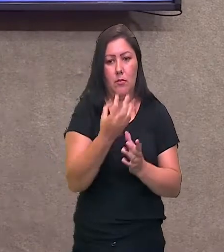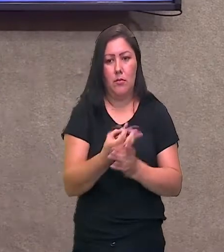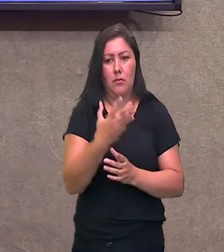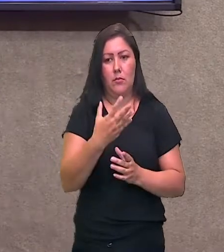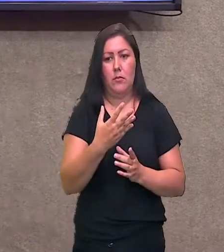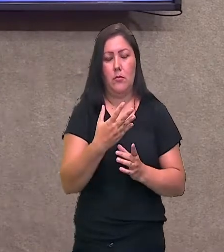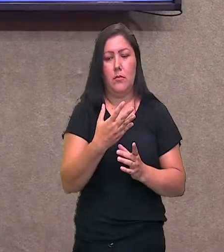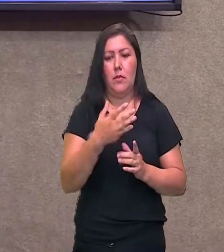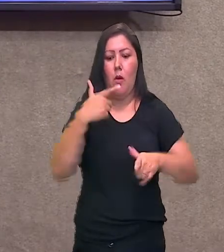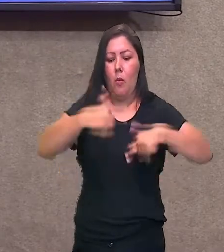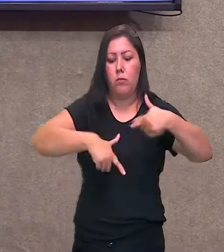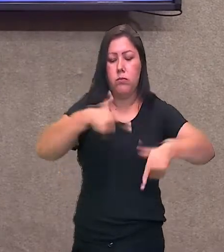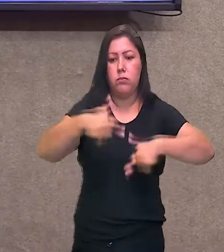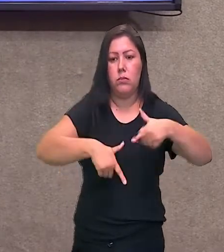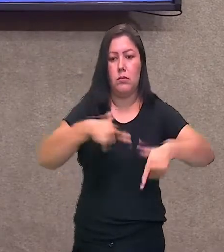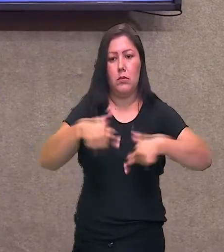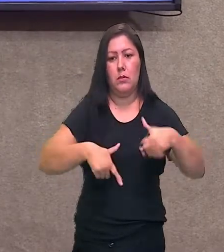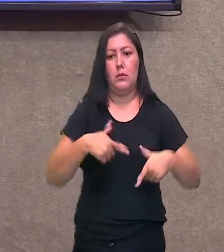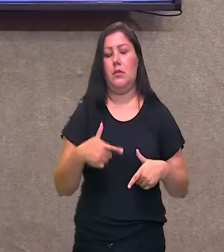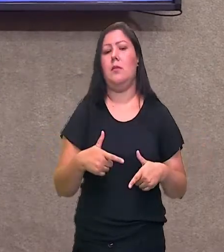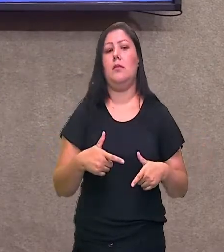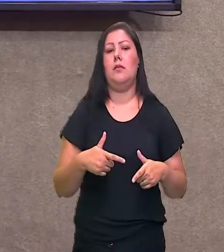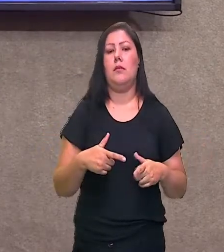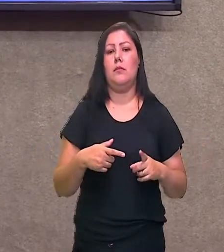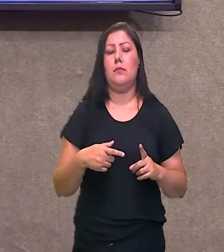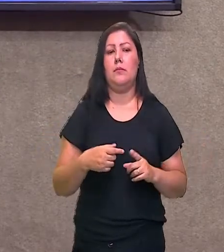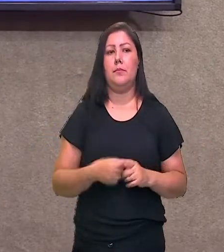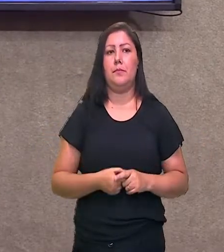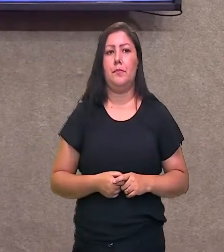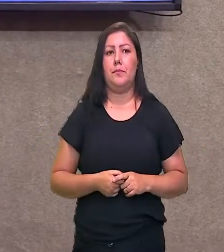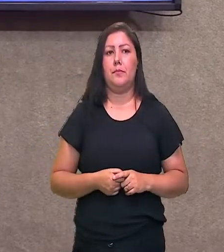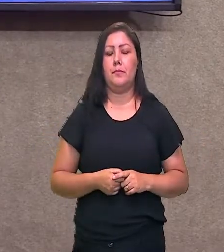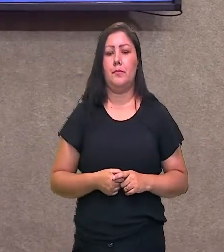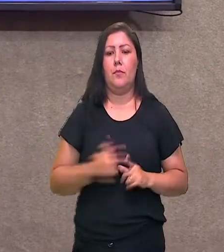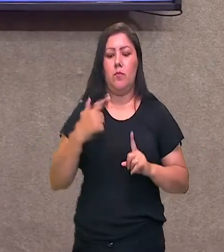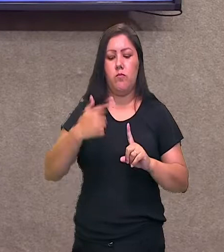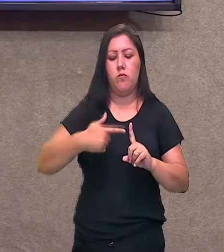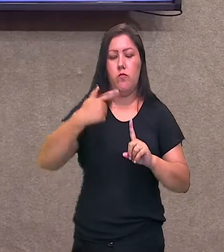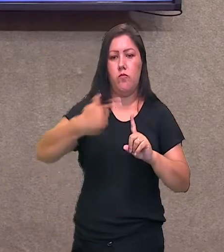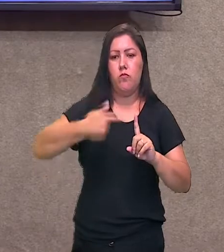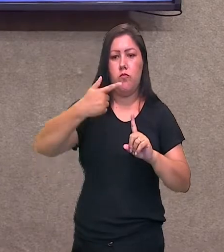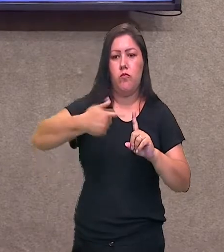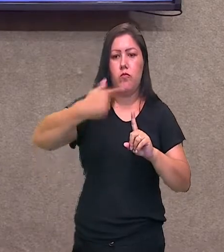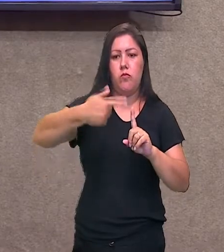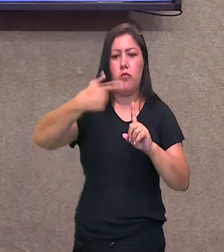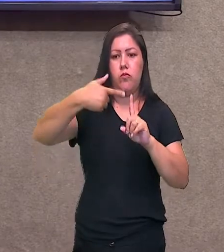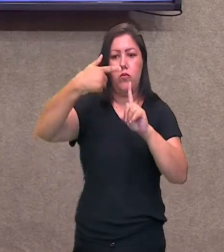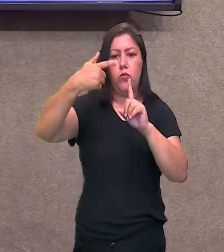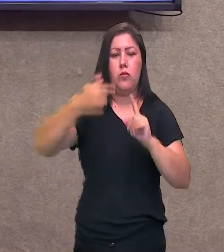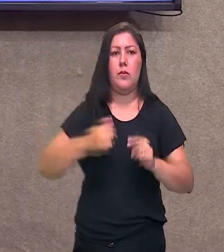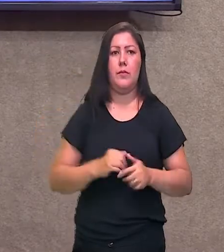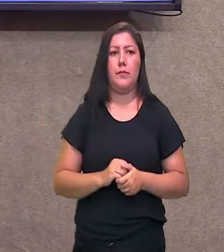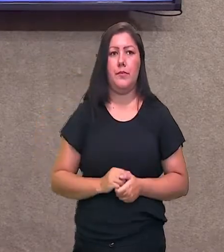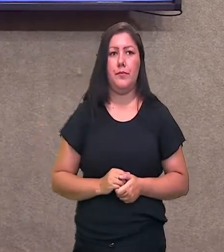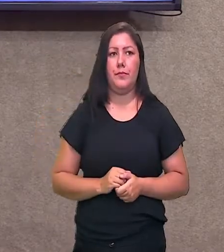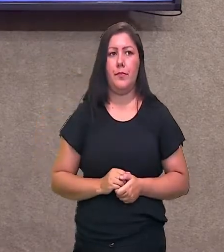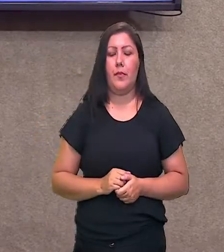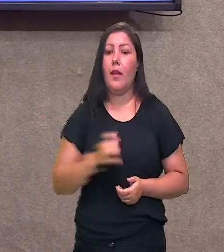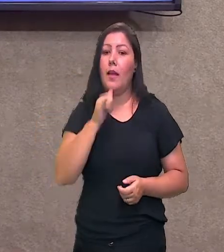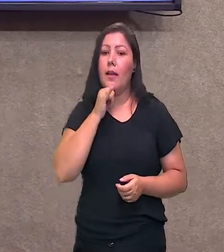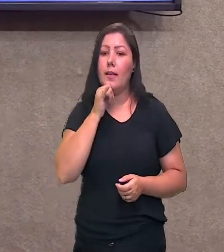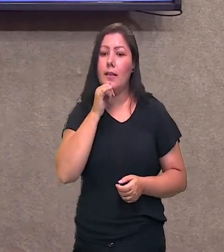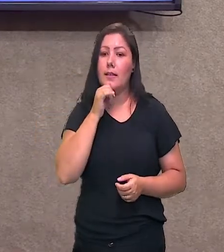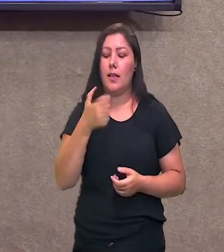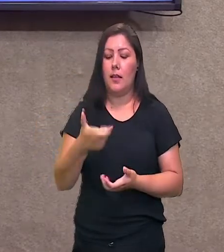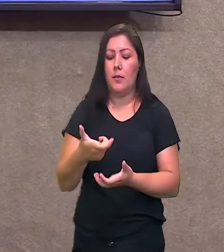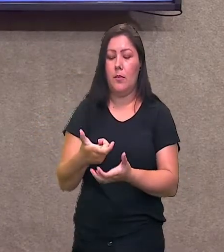Por exemplo, esse controle, ele não é meu. Eu estou usando durante a aula.